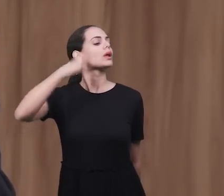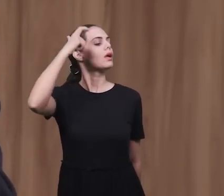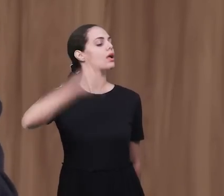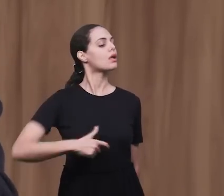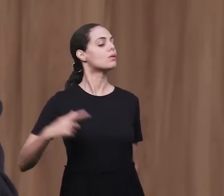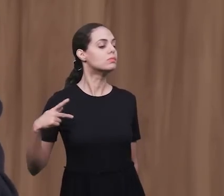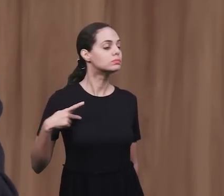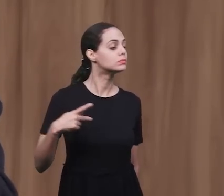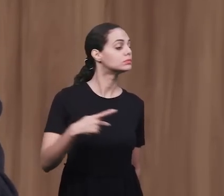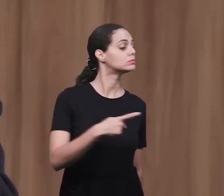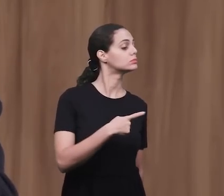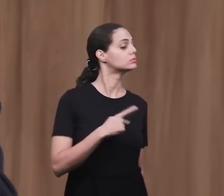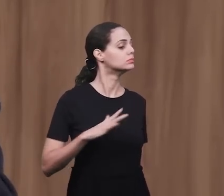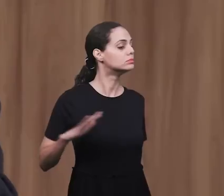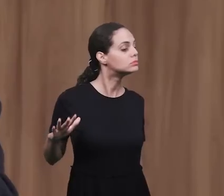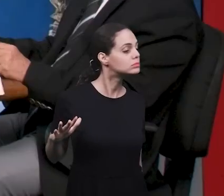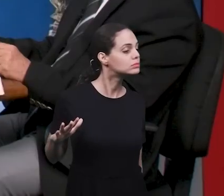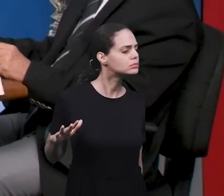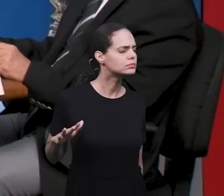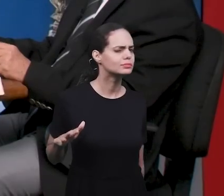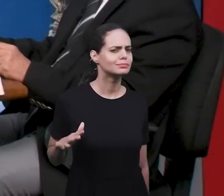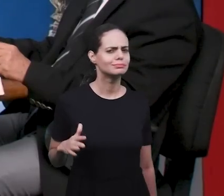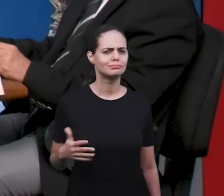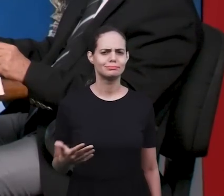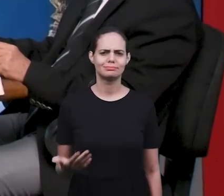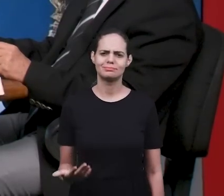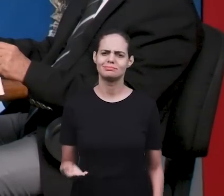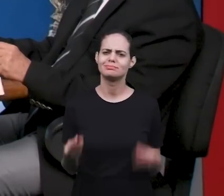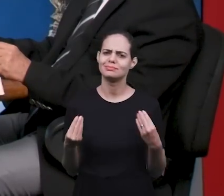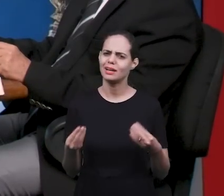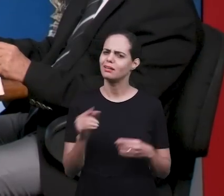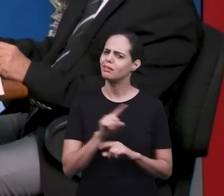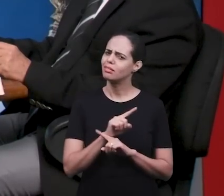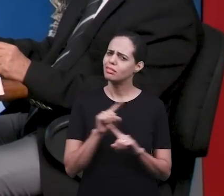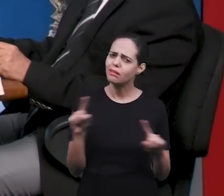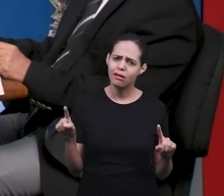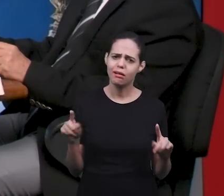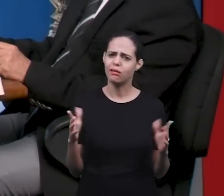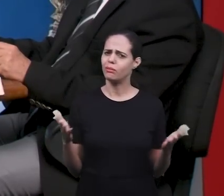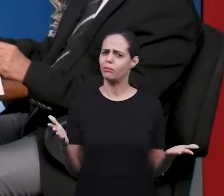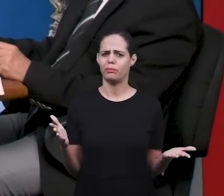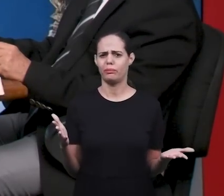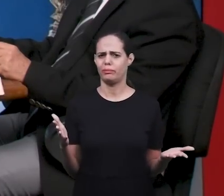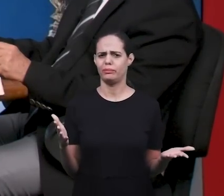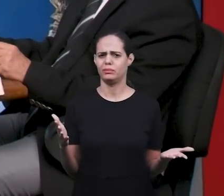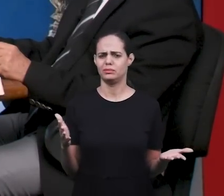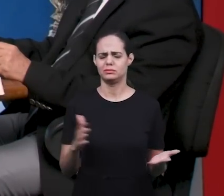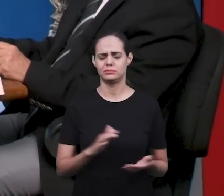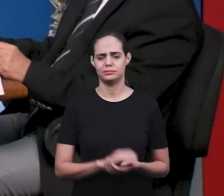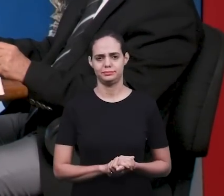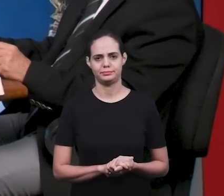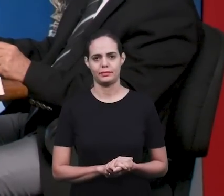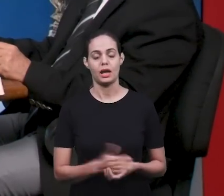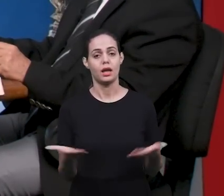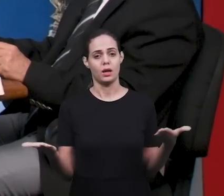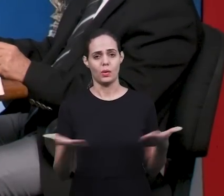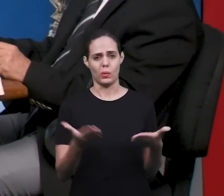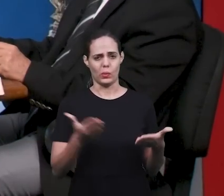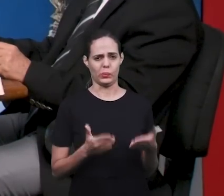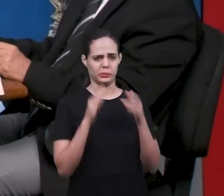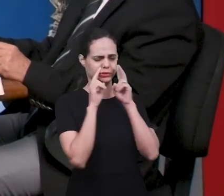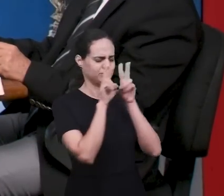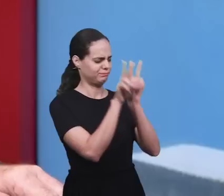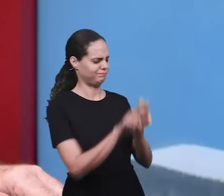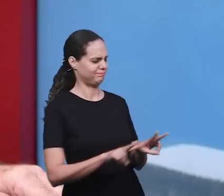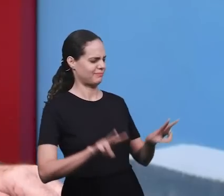Não, isso é arrogância. Existe uma coisa, e a gente tem visto em um cristianismo decadente que nós estamos vivendo no mundo